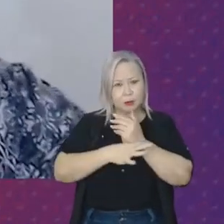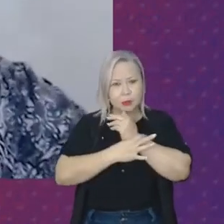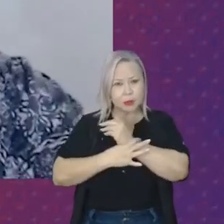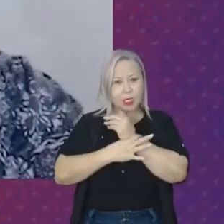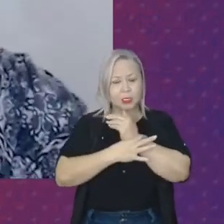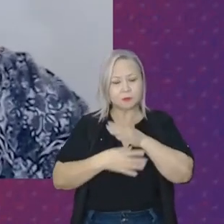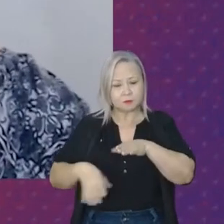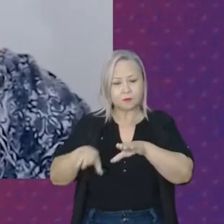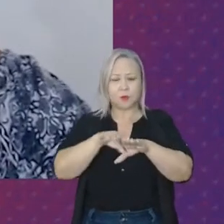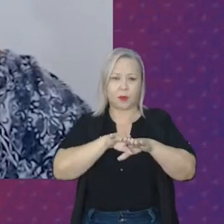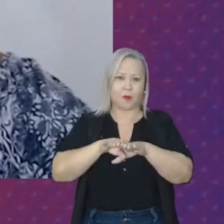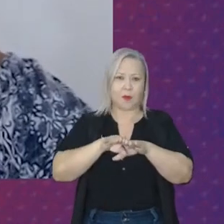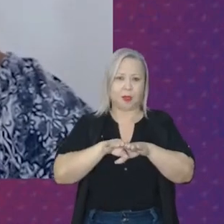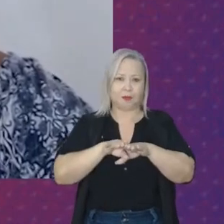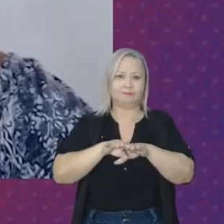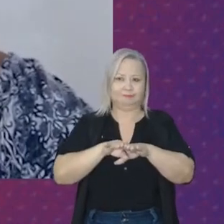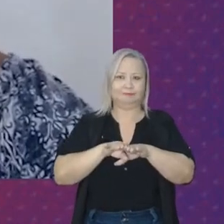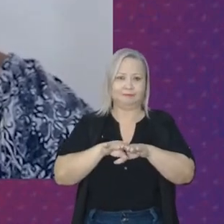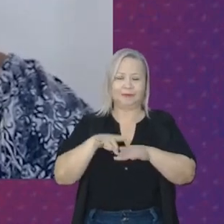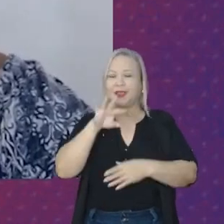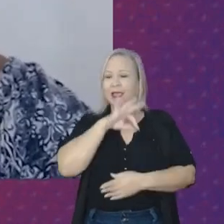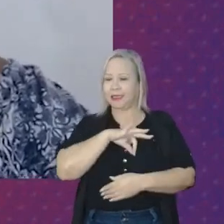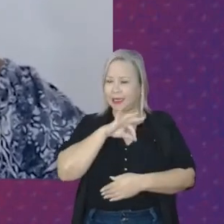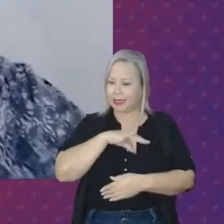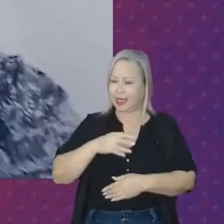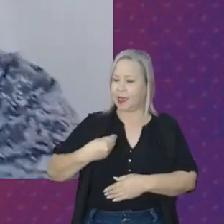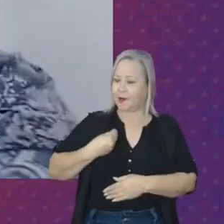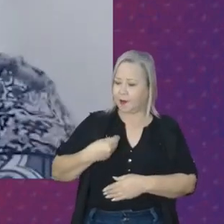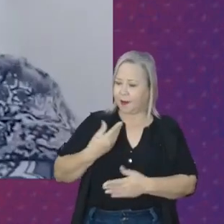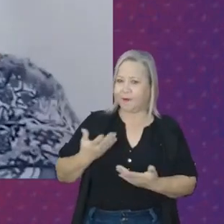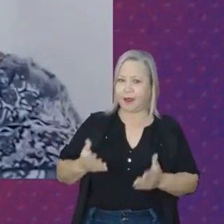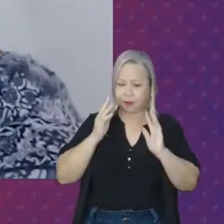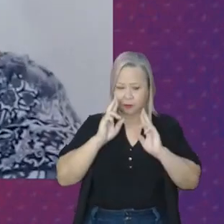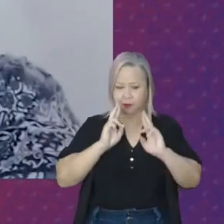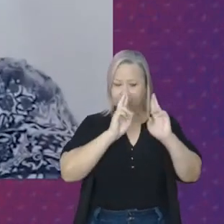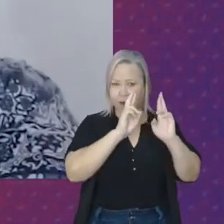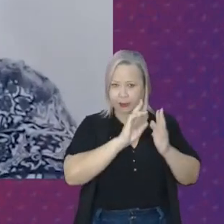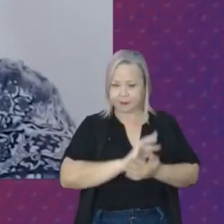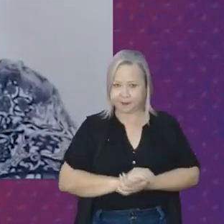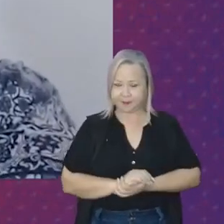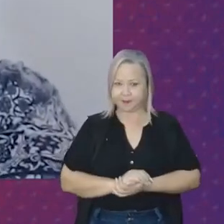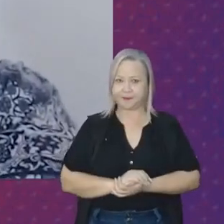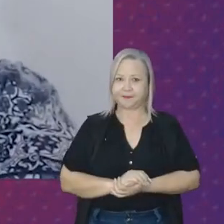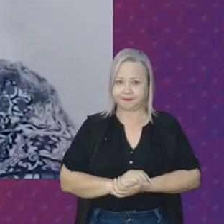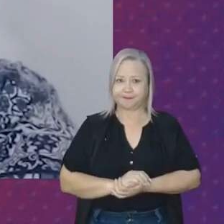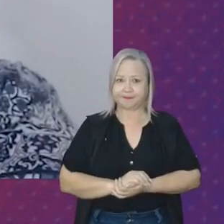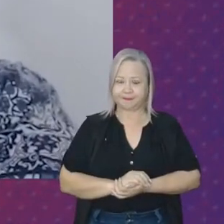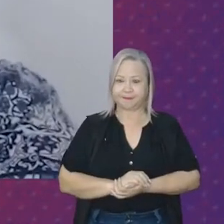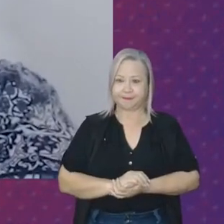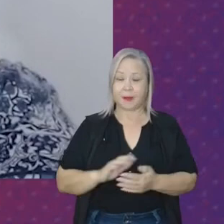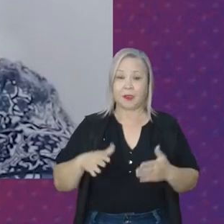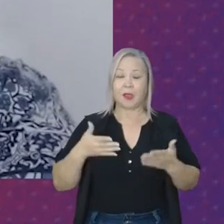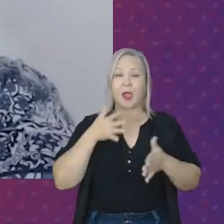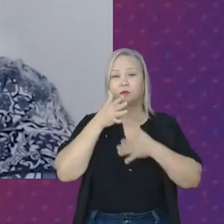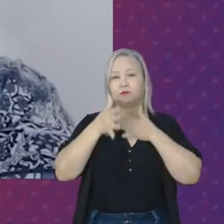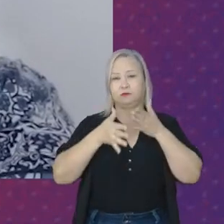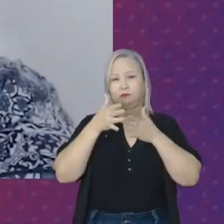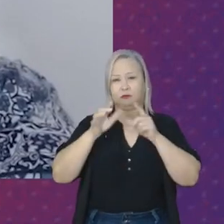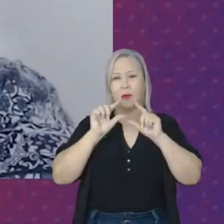a igualdade salarial na vida e de dignidade, né? Então, falando um